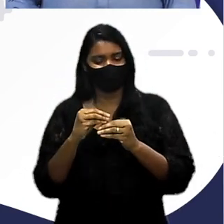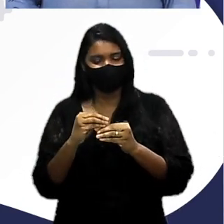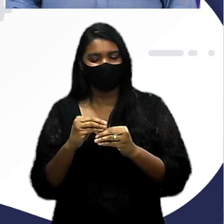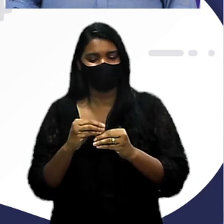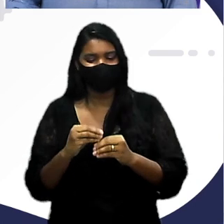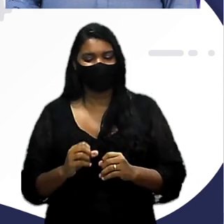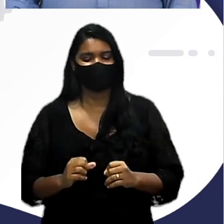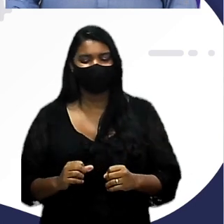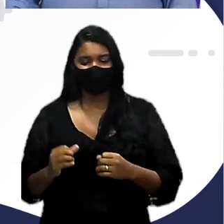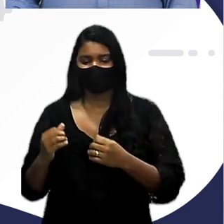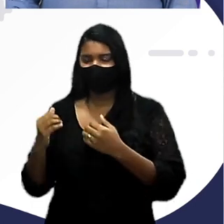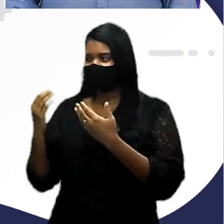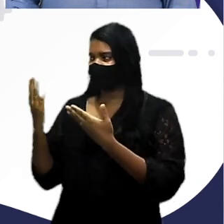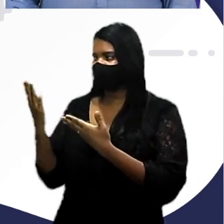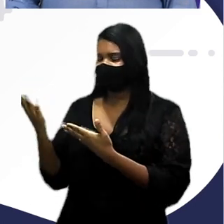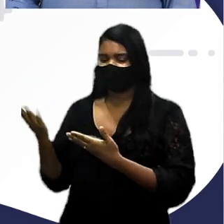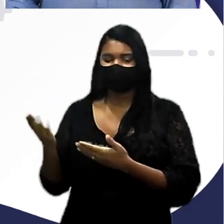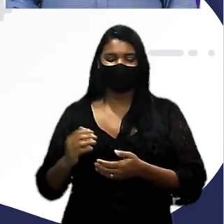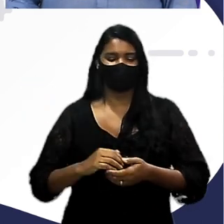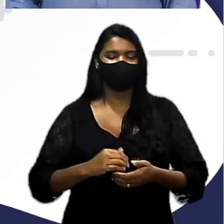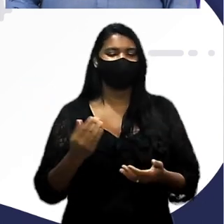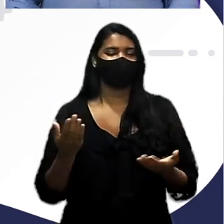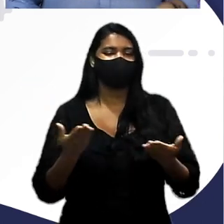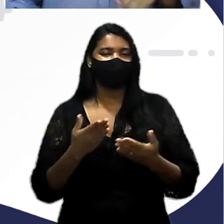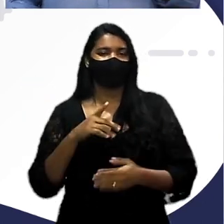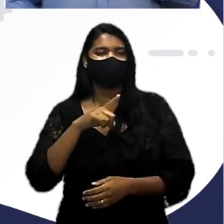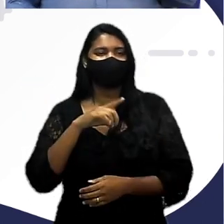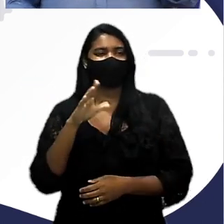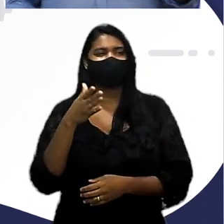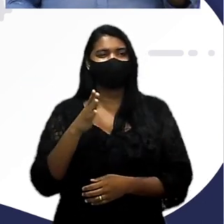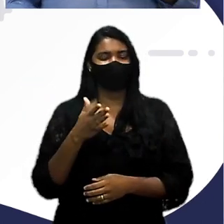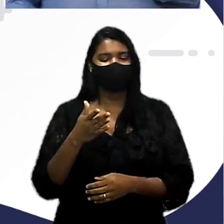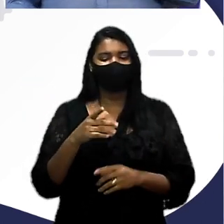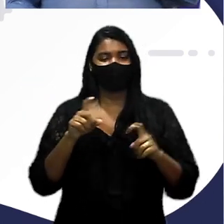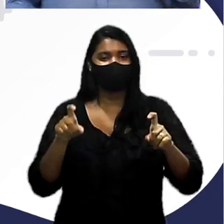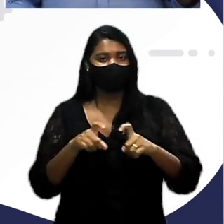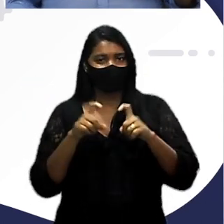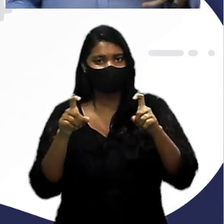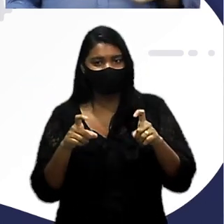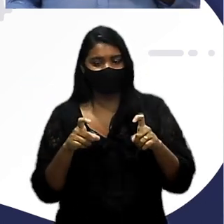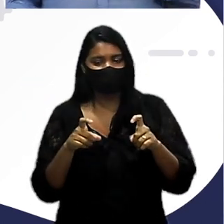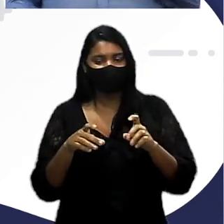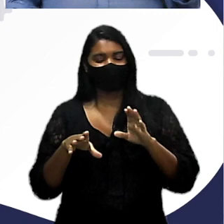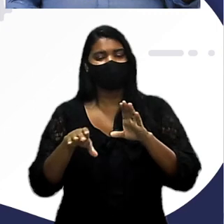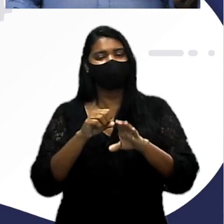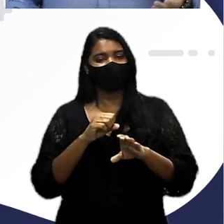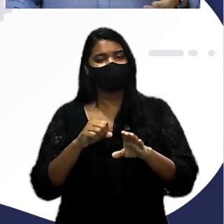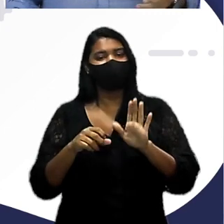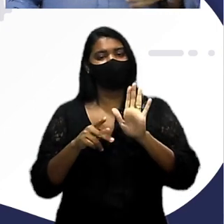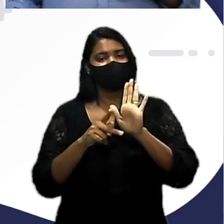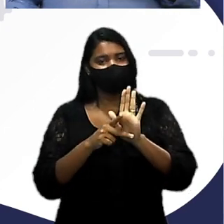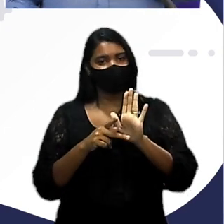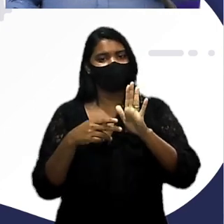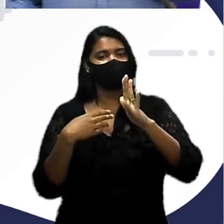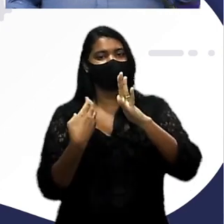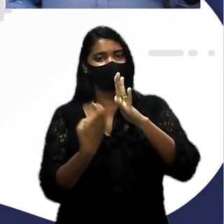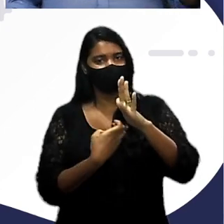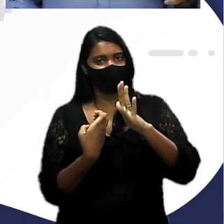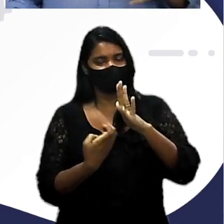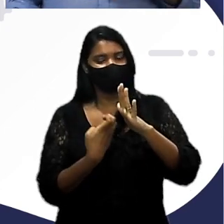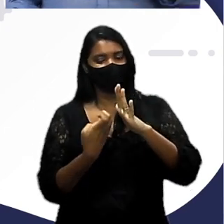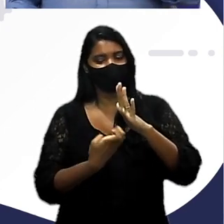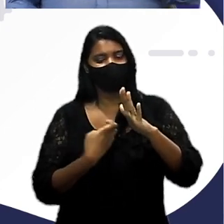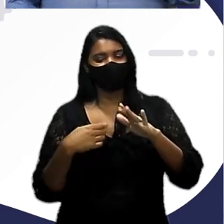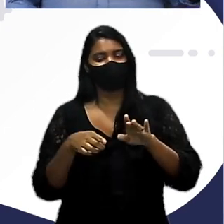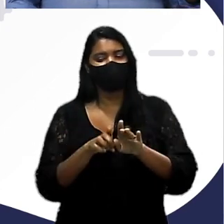grande porte, a gente tinha computadores que eram adquiridos na empresa e esses